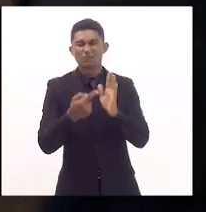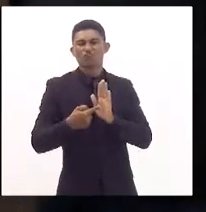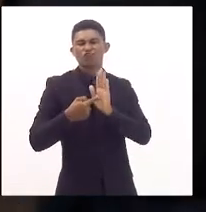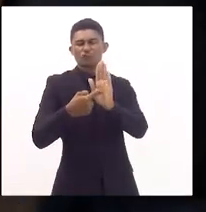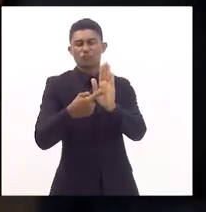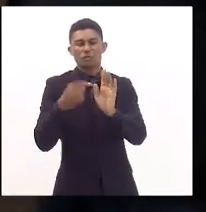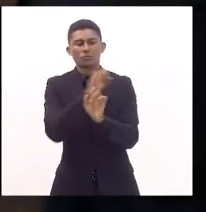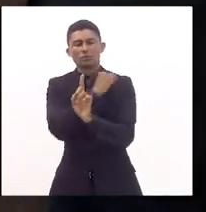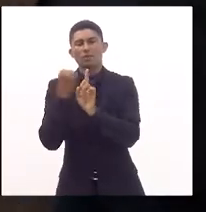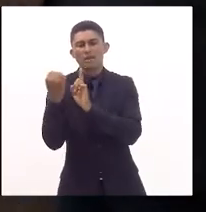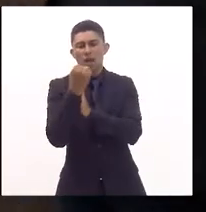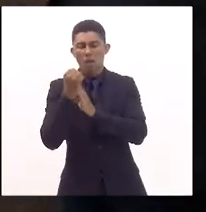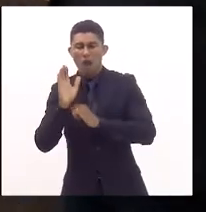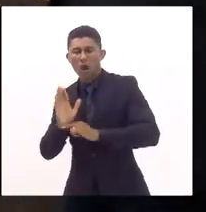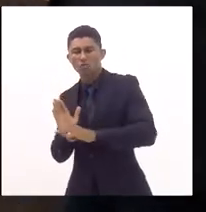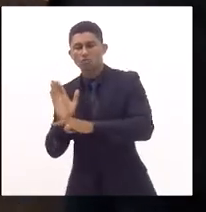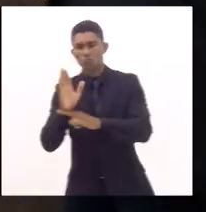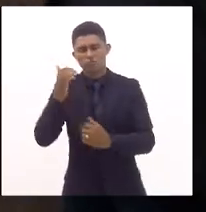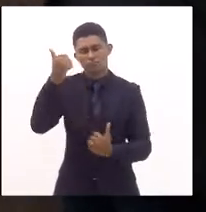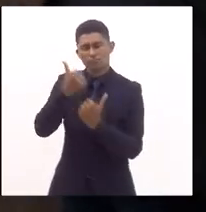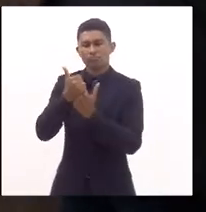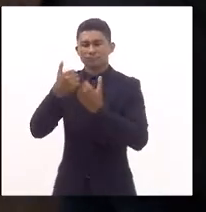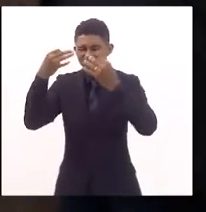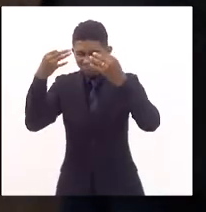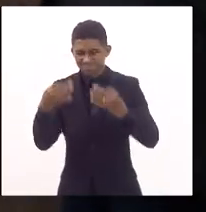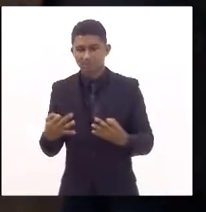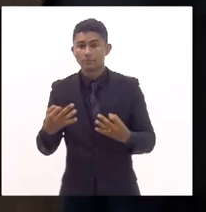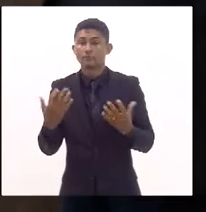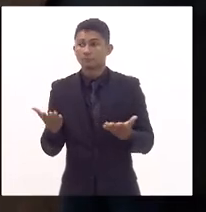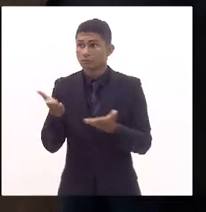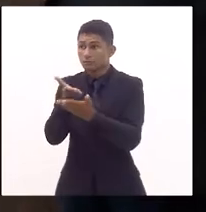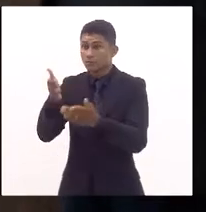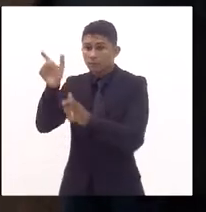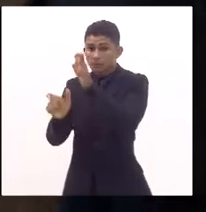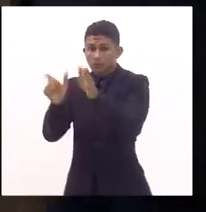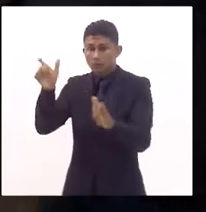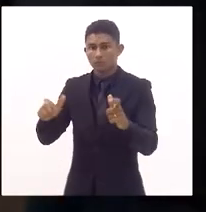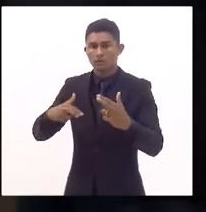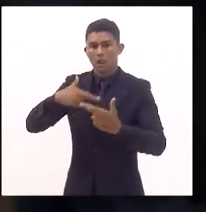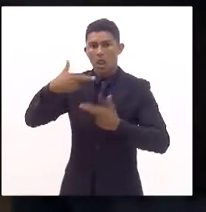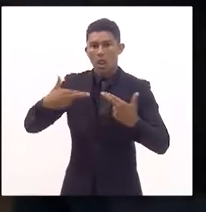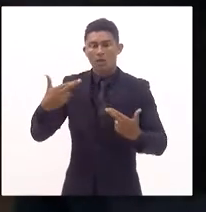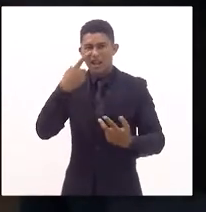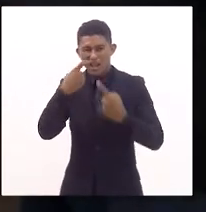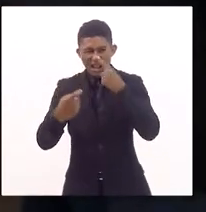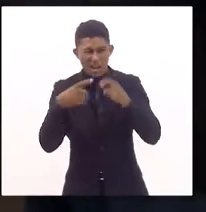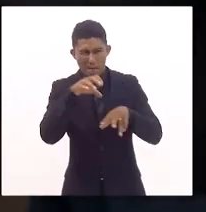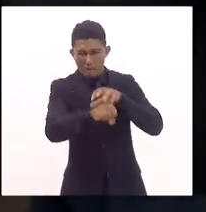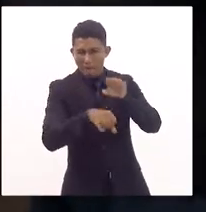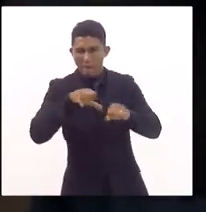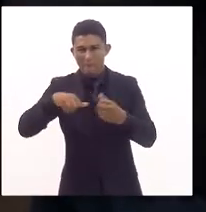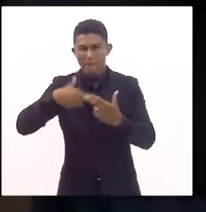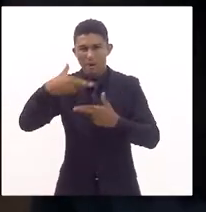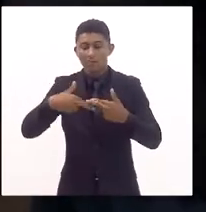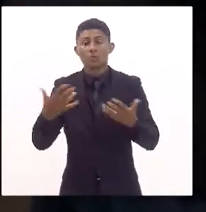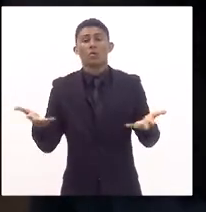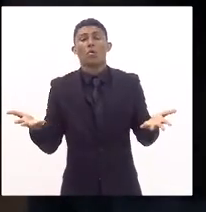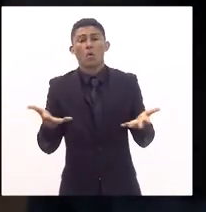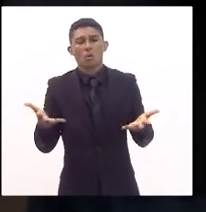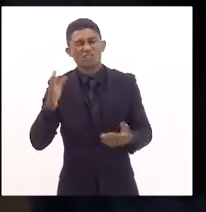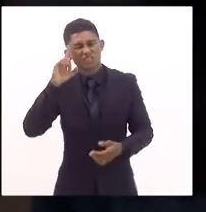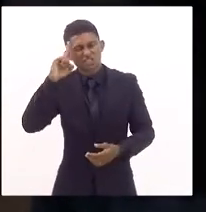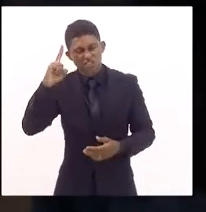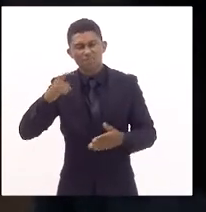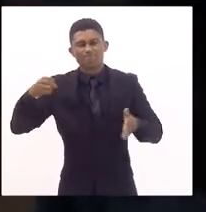social. E os catadores, como o presidente falou, passam a ter o dia de hoje como dia